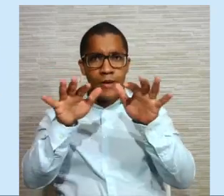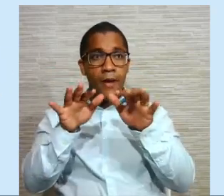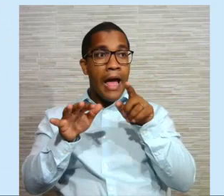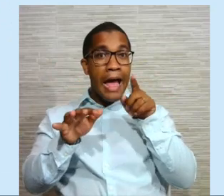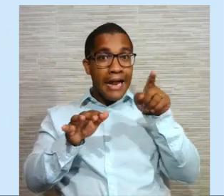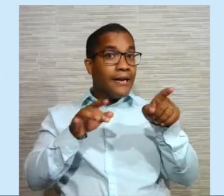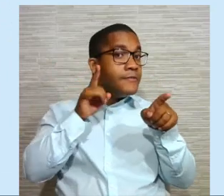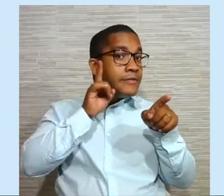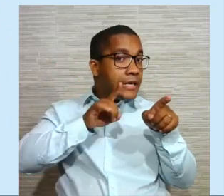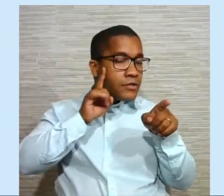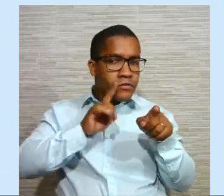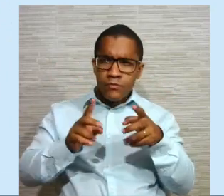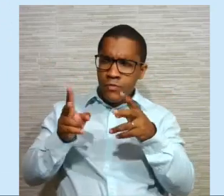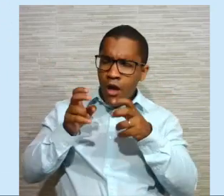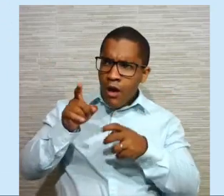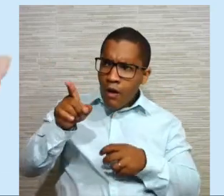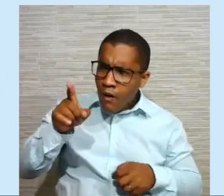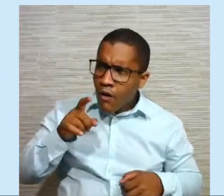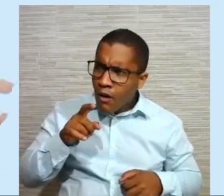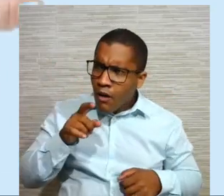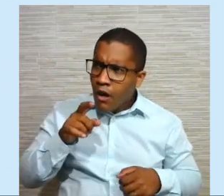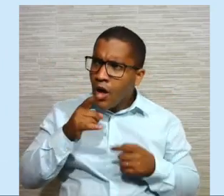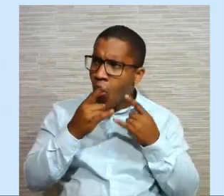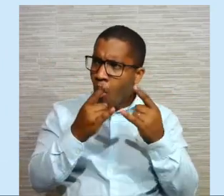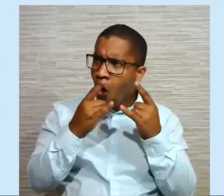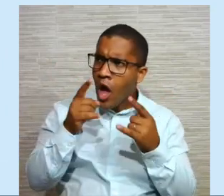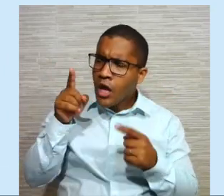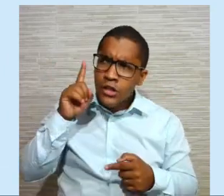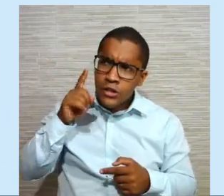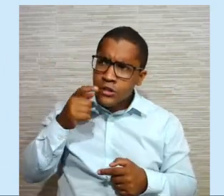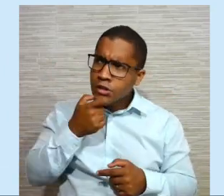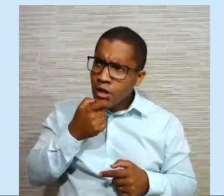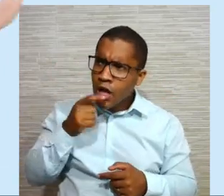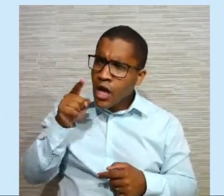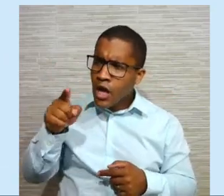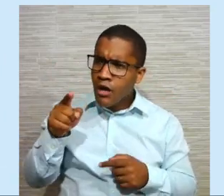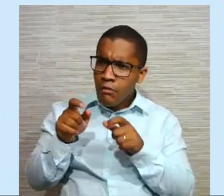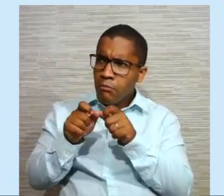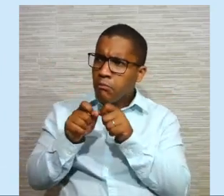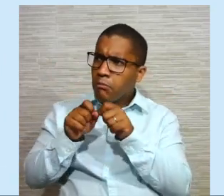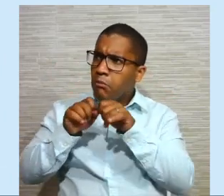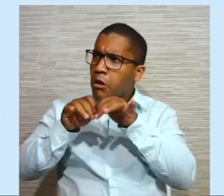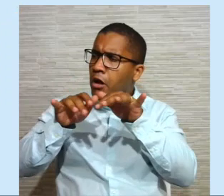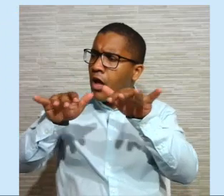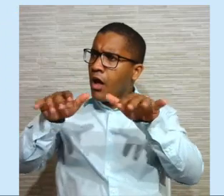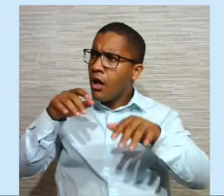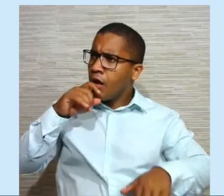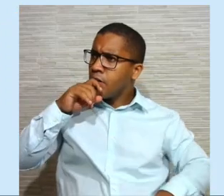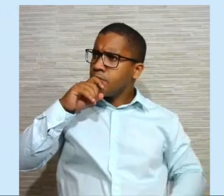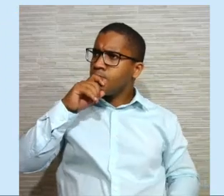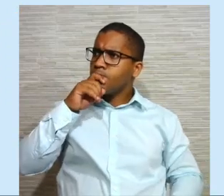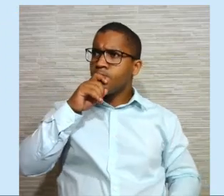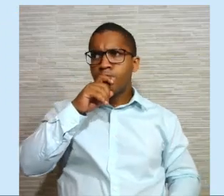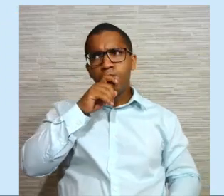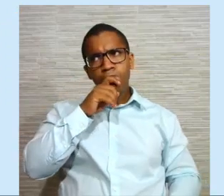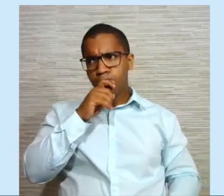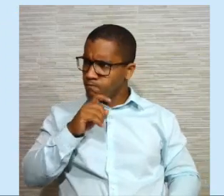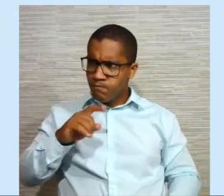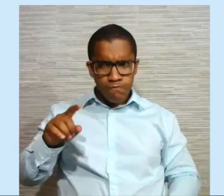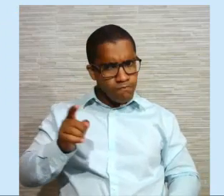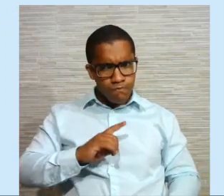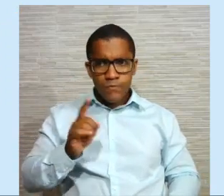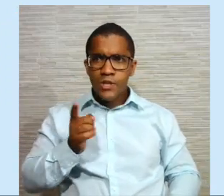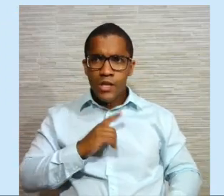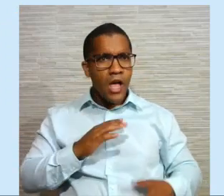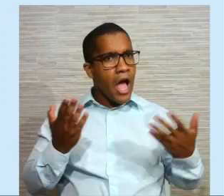quando percebeu, né, que o rock britânico estava invadindo e estava ganhando muita notoriedade, então